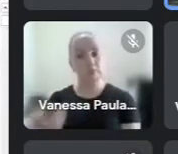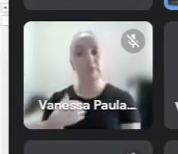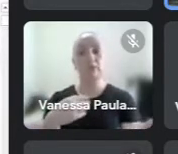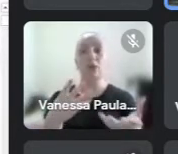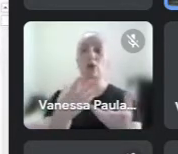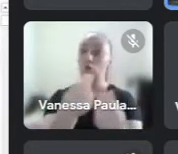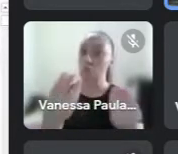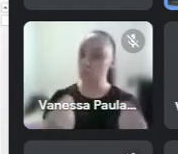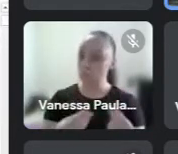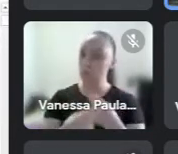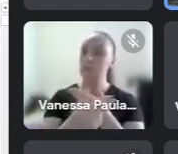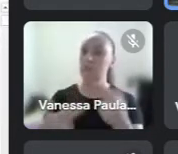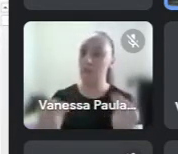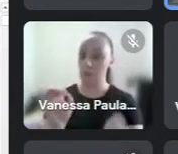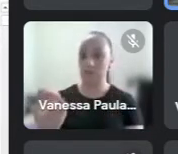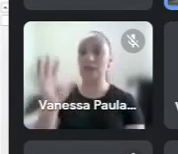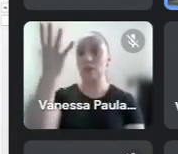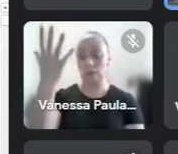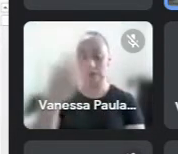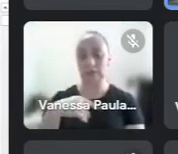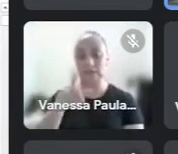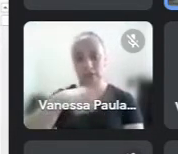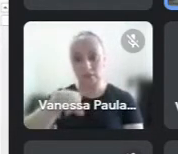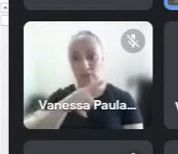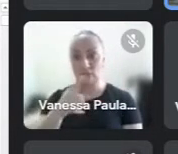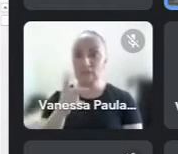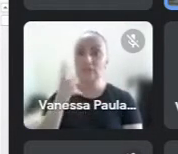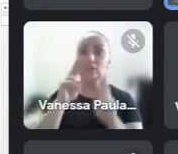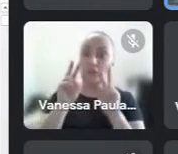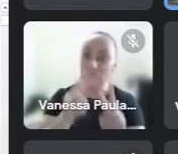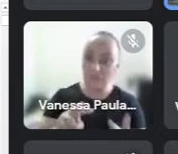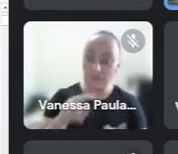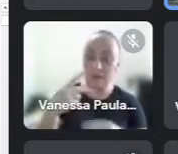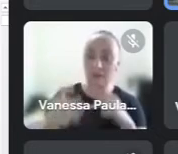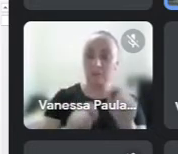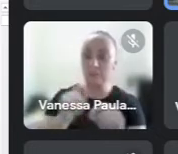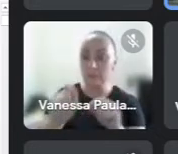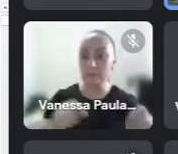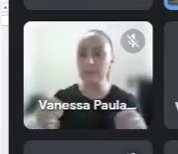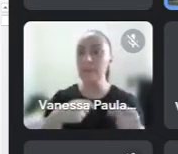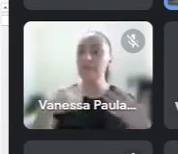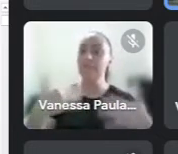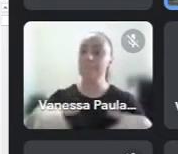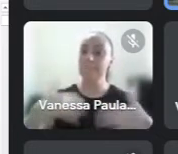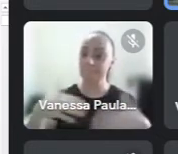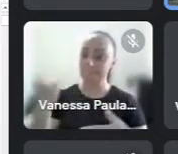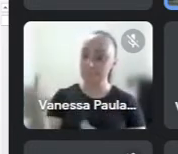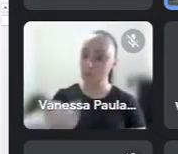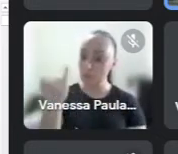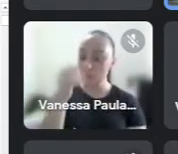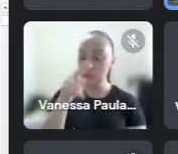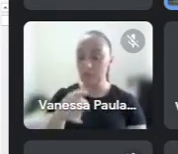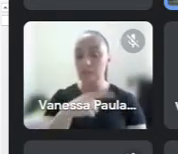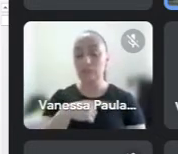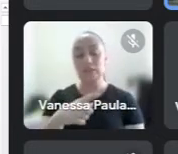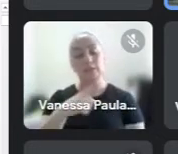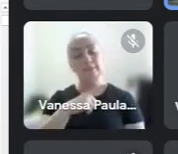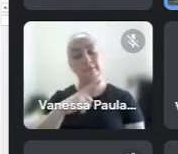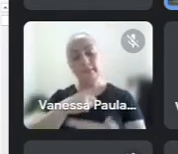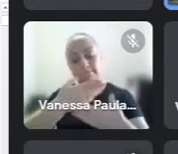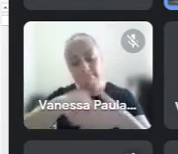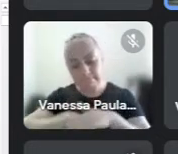coisa aconteceu, e vocês vão ver aqui o quanto é importante você guardar, né?